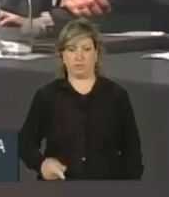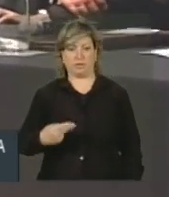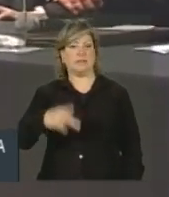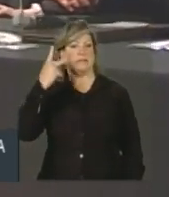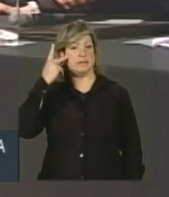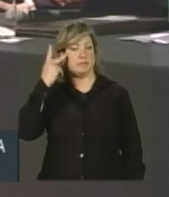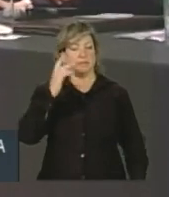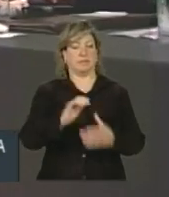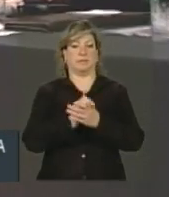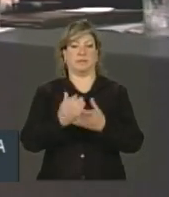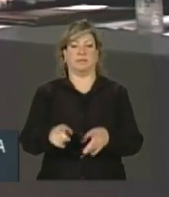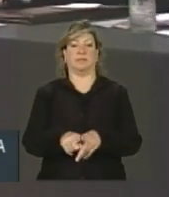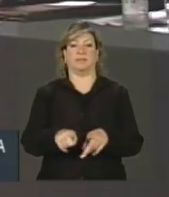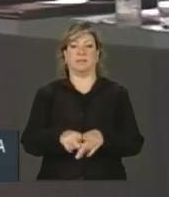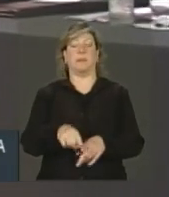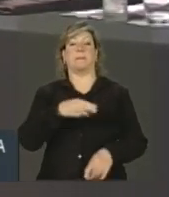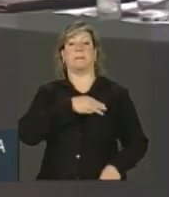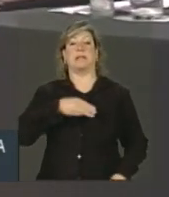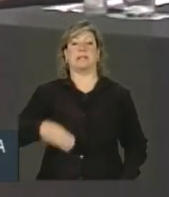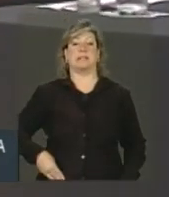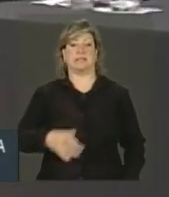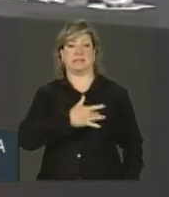Dr. Alexandre Padilha, ministro da Saúde,